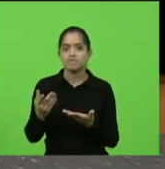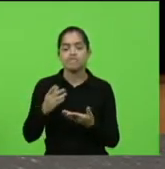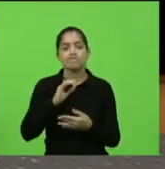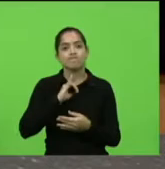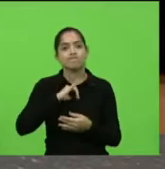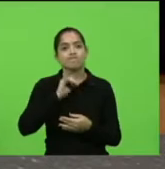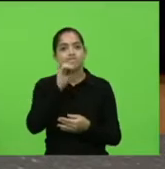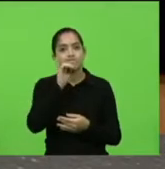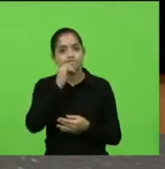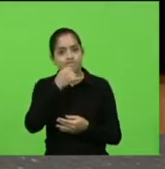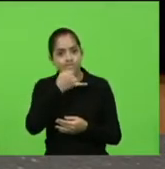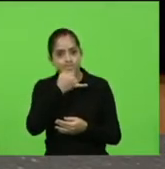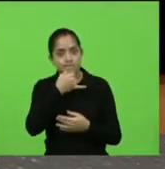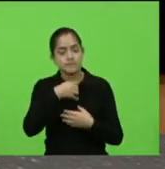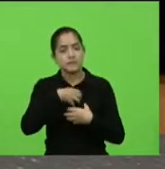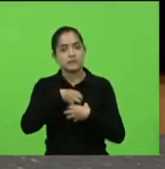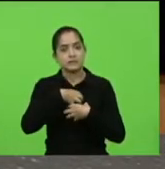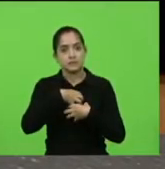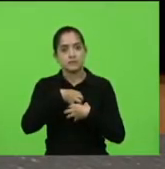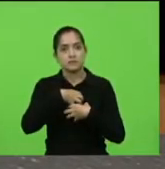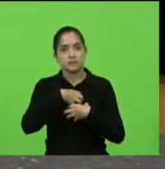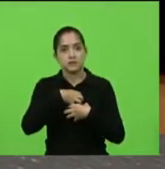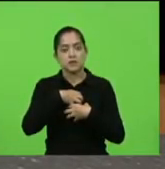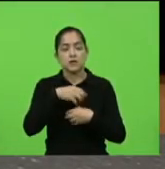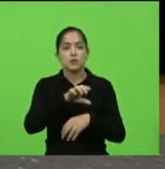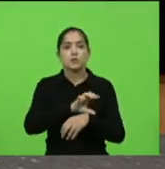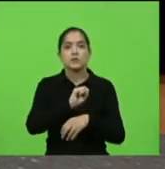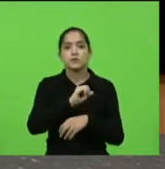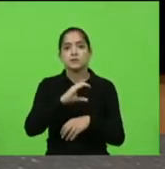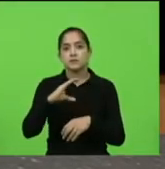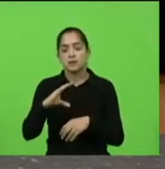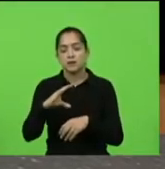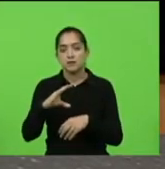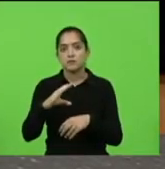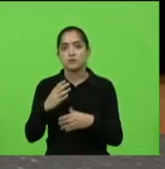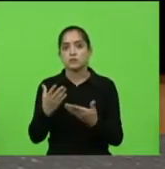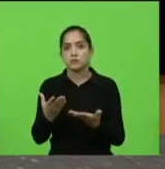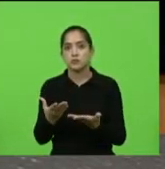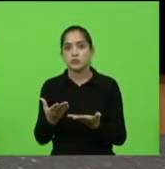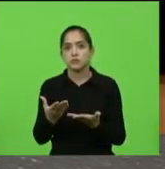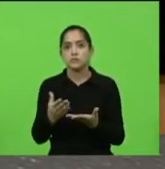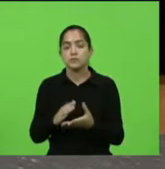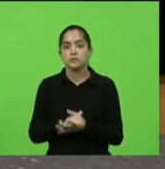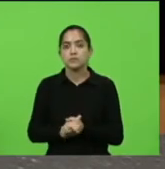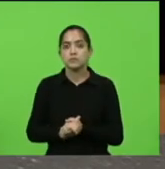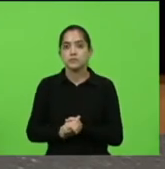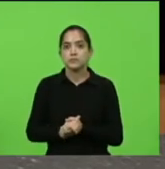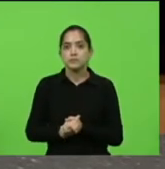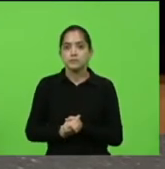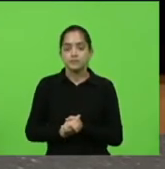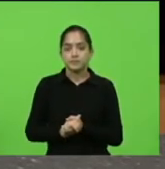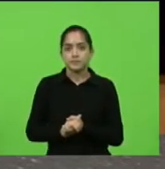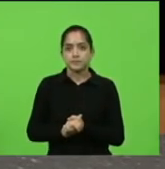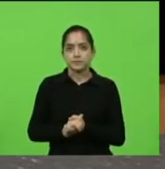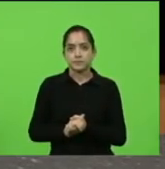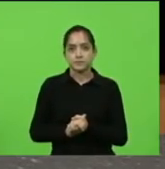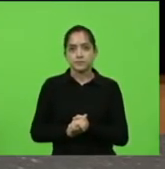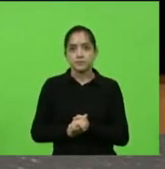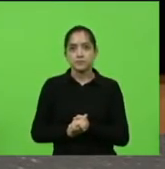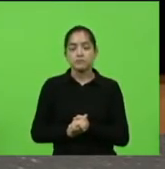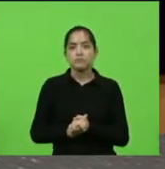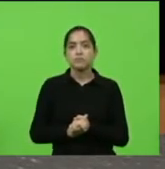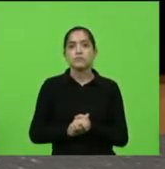entristeceu, sim, Santa Catarina. Foram, só para concluir, presidente, foram